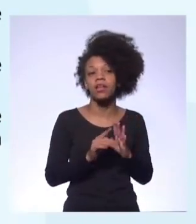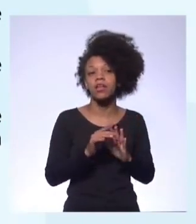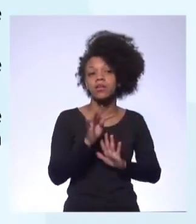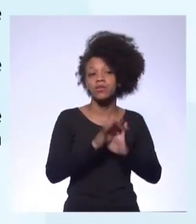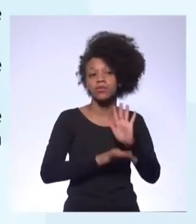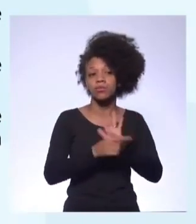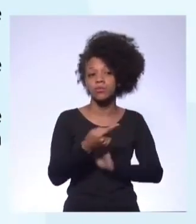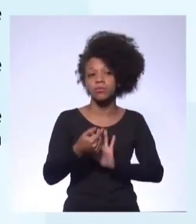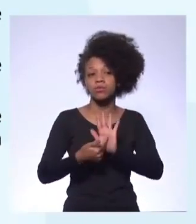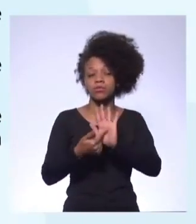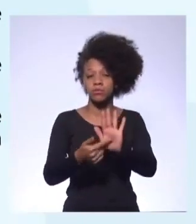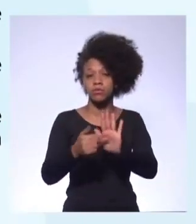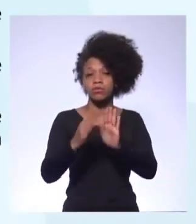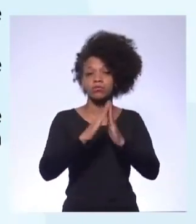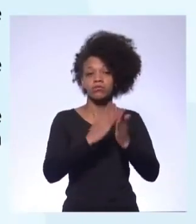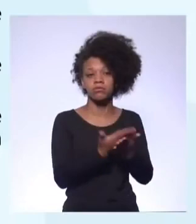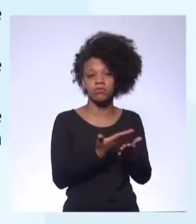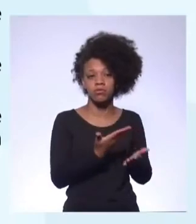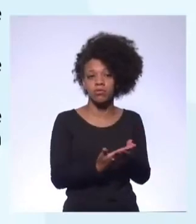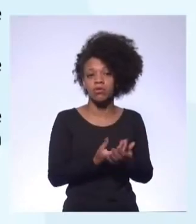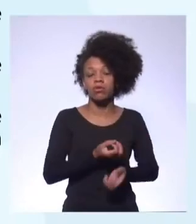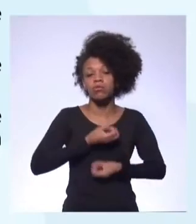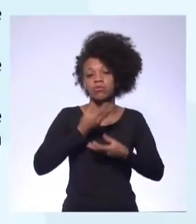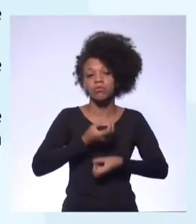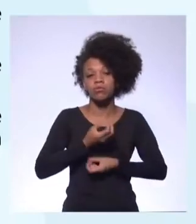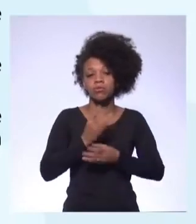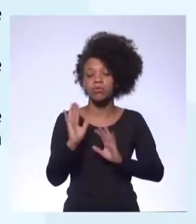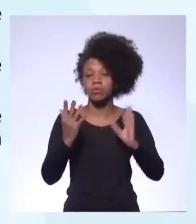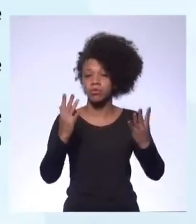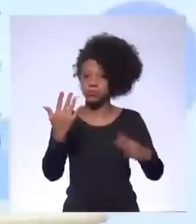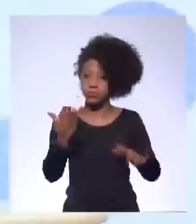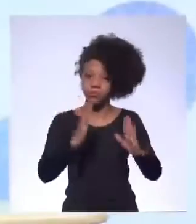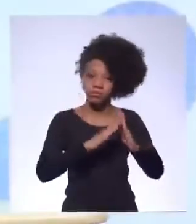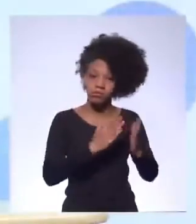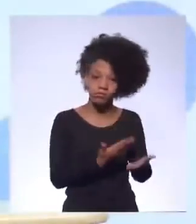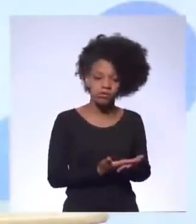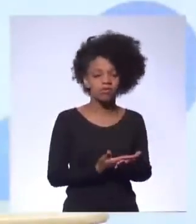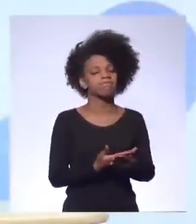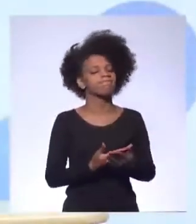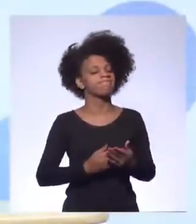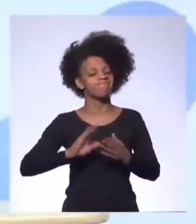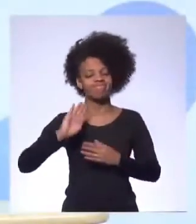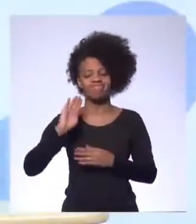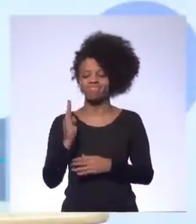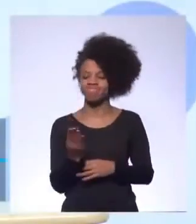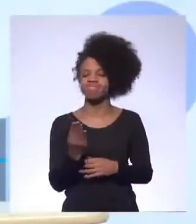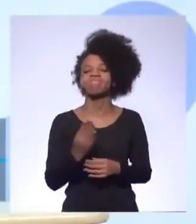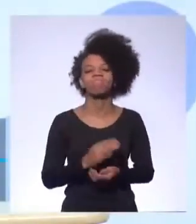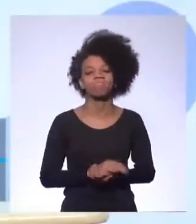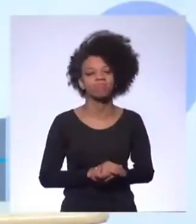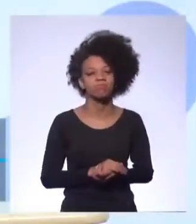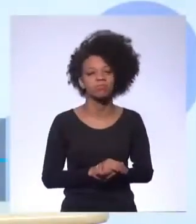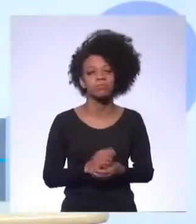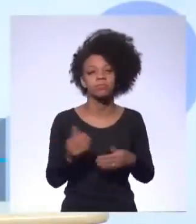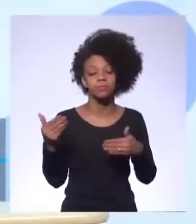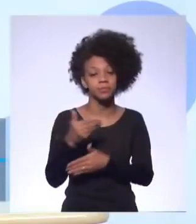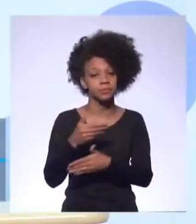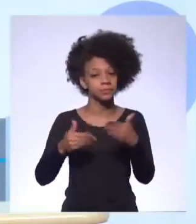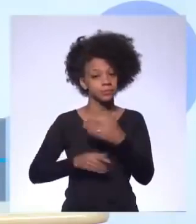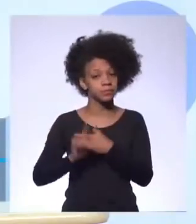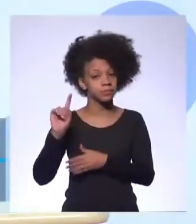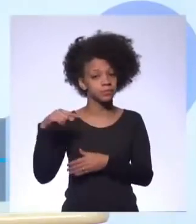escolar e apresenta uma notícia sobre os fatos mais recorrentes da escola. Muito mais falso ainda. Vamos lá.